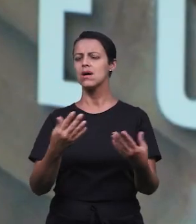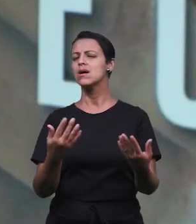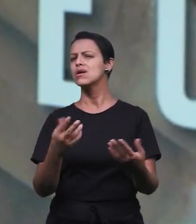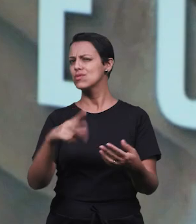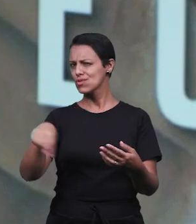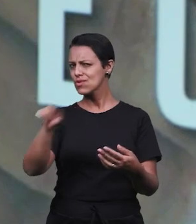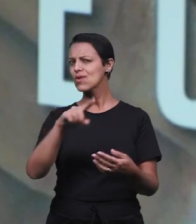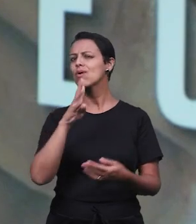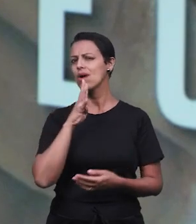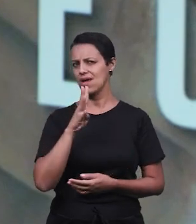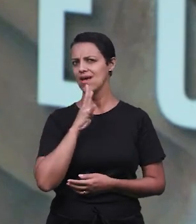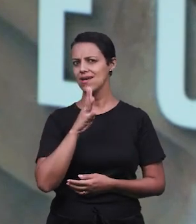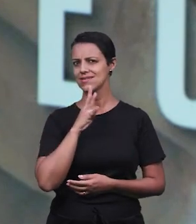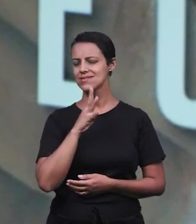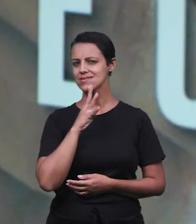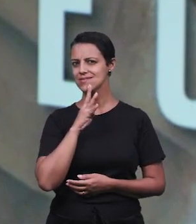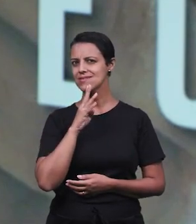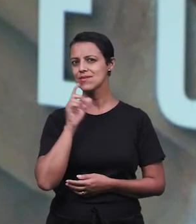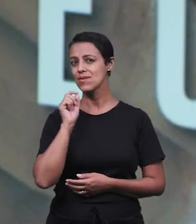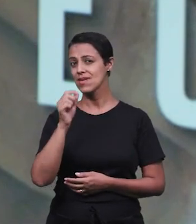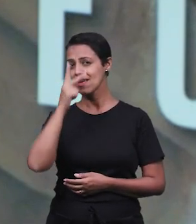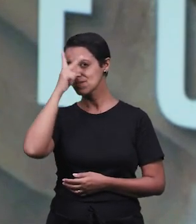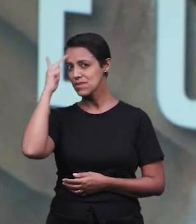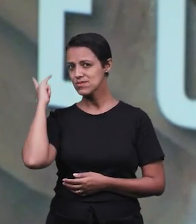por todos os participantes das igrejas.